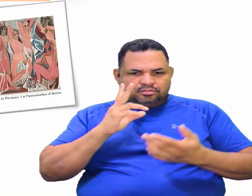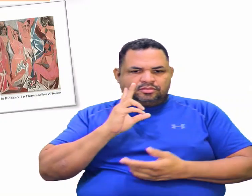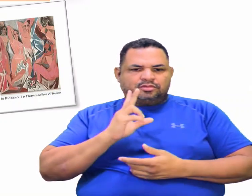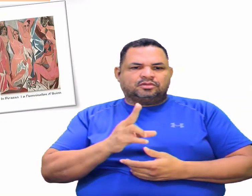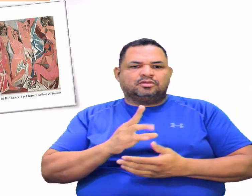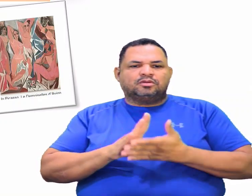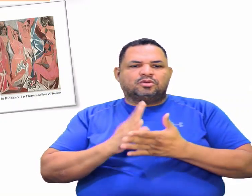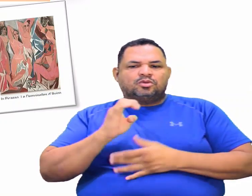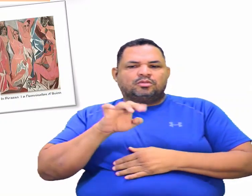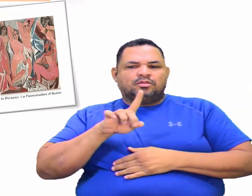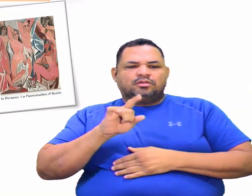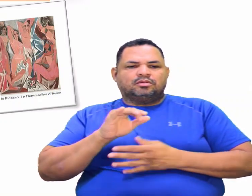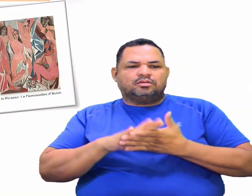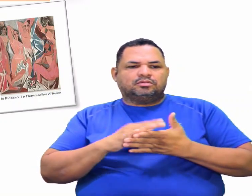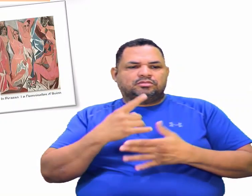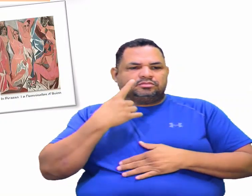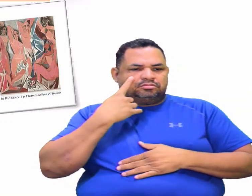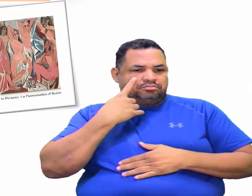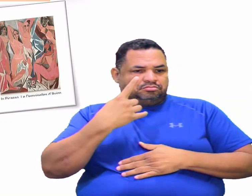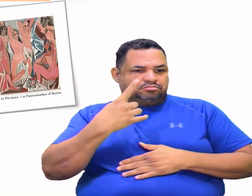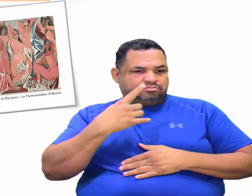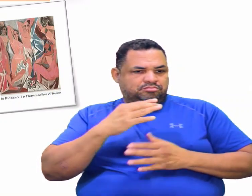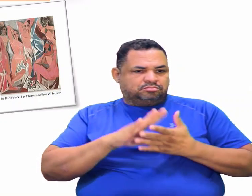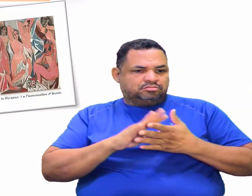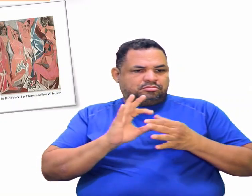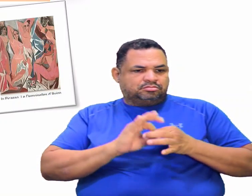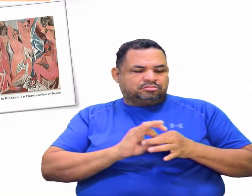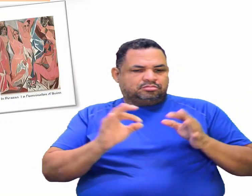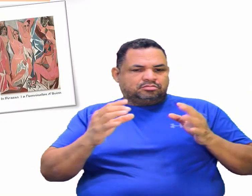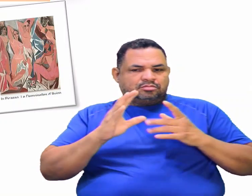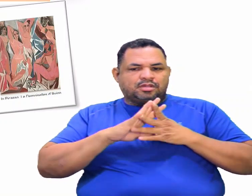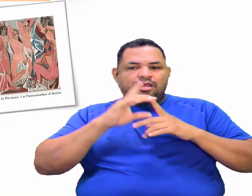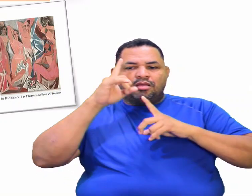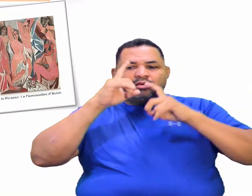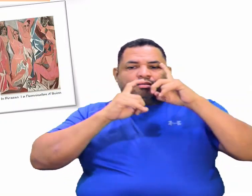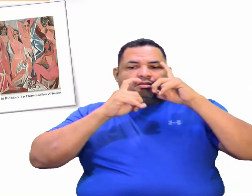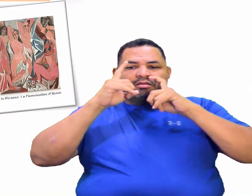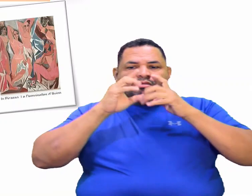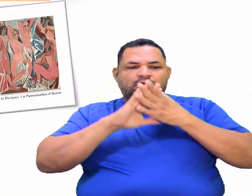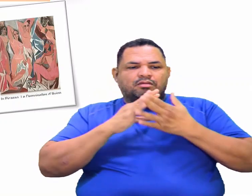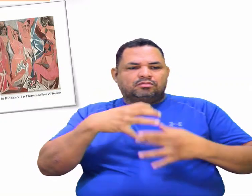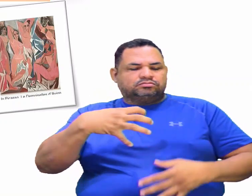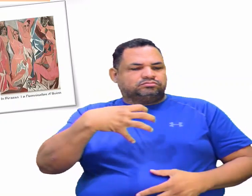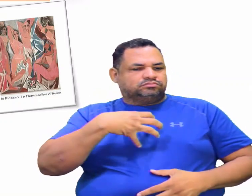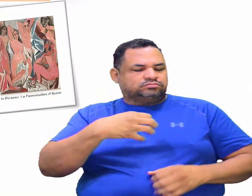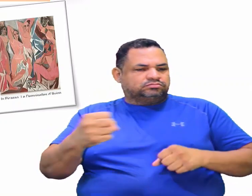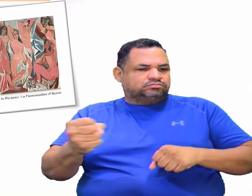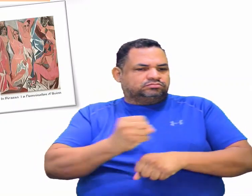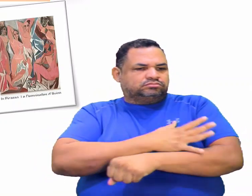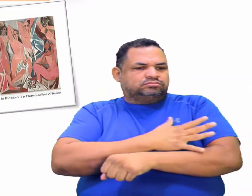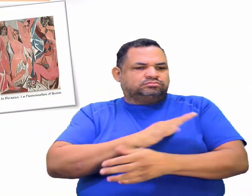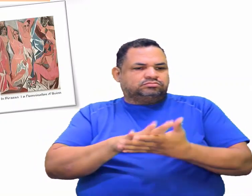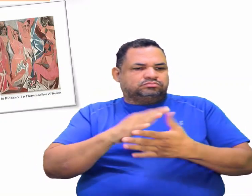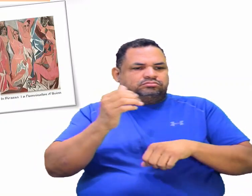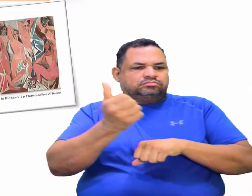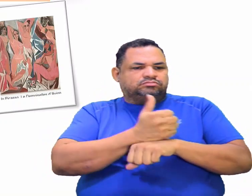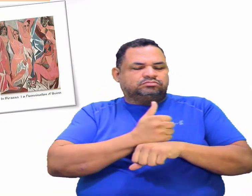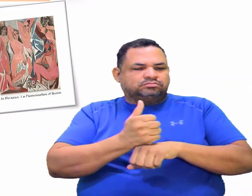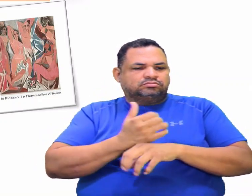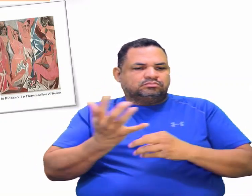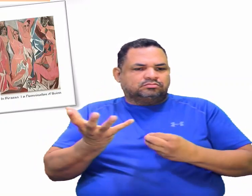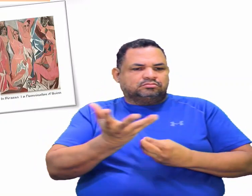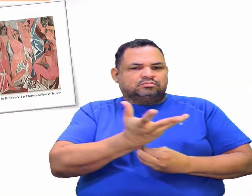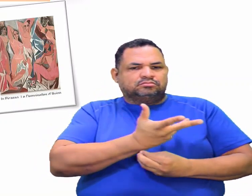e trouxe uma grande expressão Uma grande liberdade de expressão das emoções dos Artistas